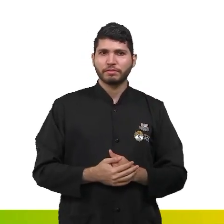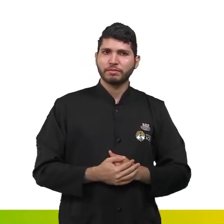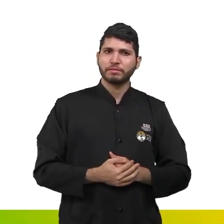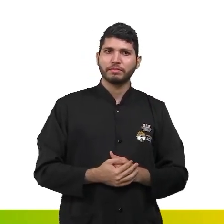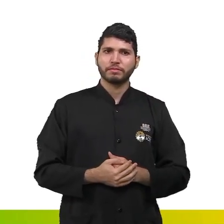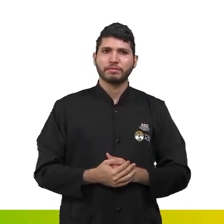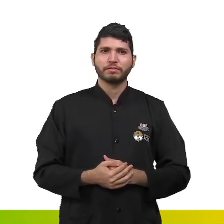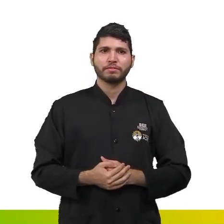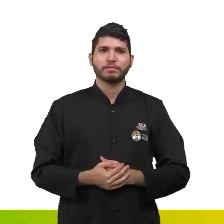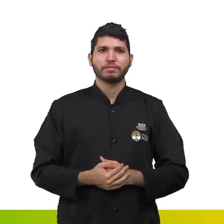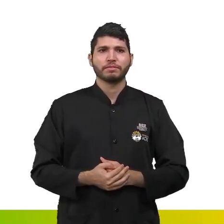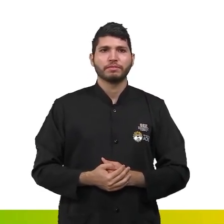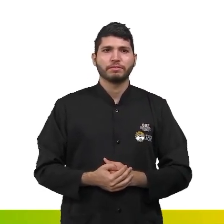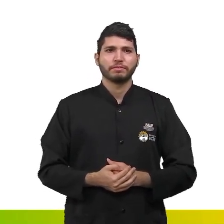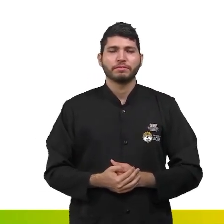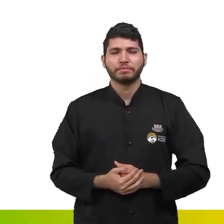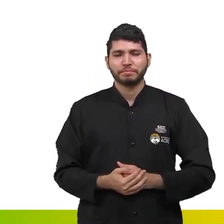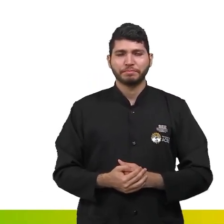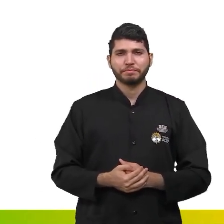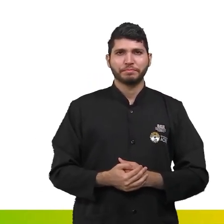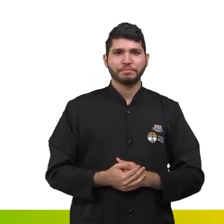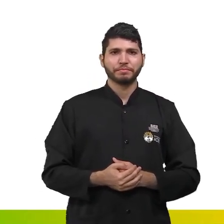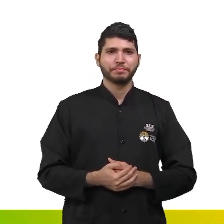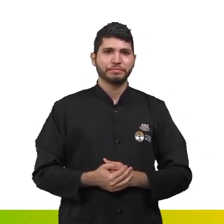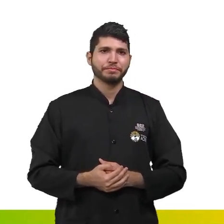então é o está. Estava muito cerca de sua casa.